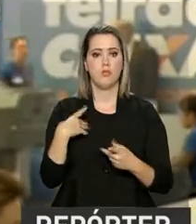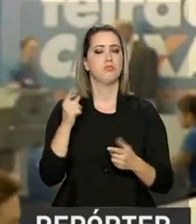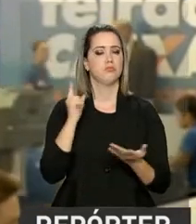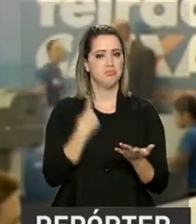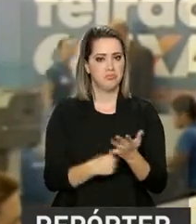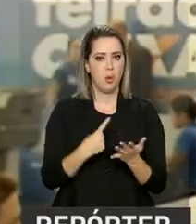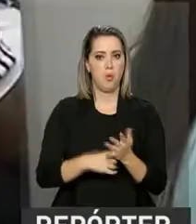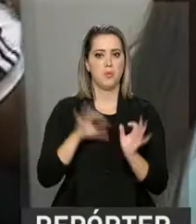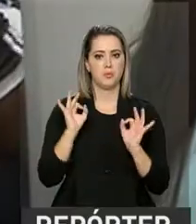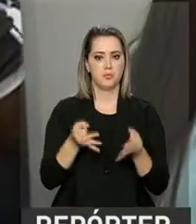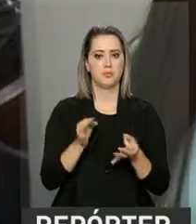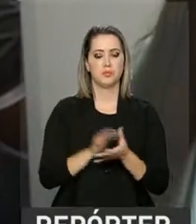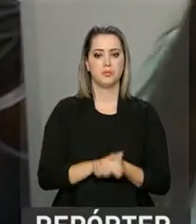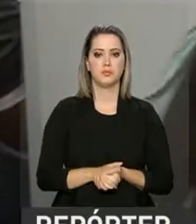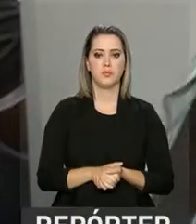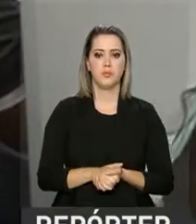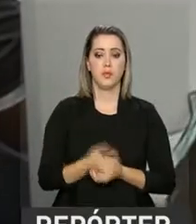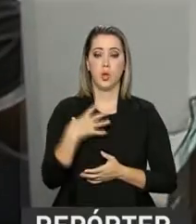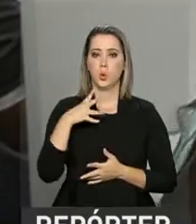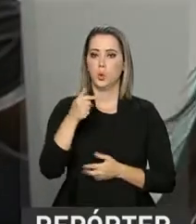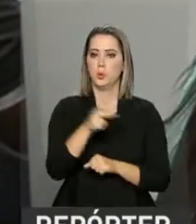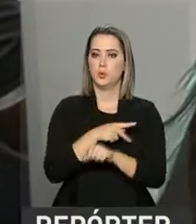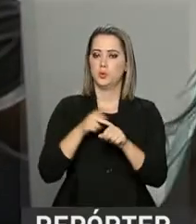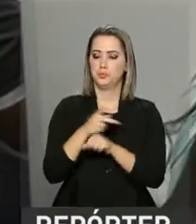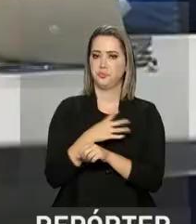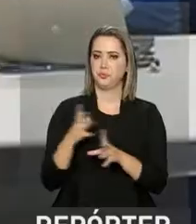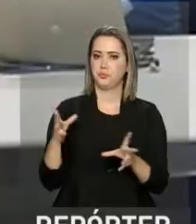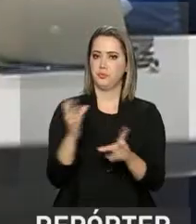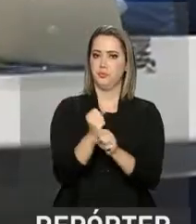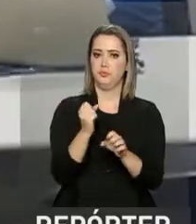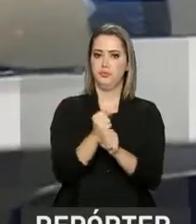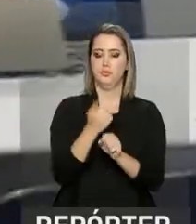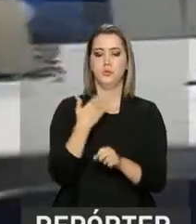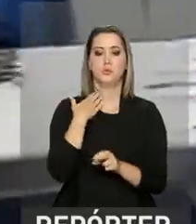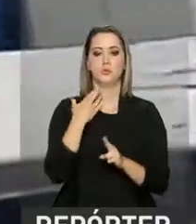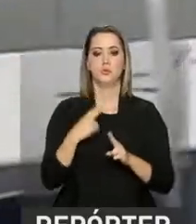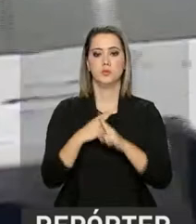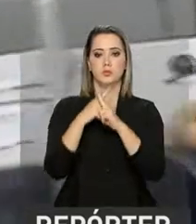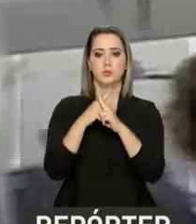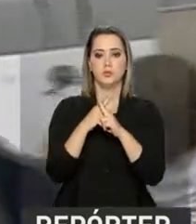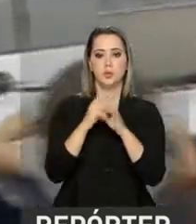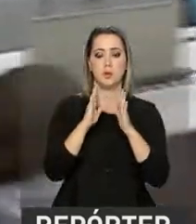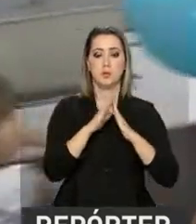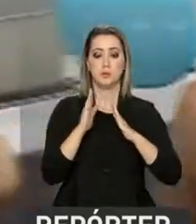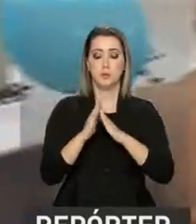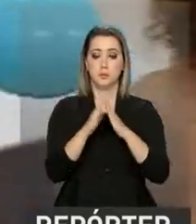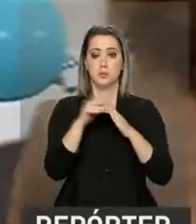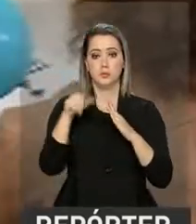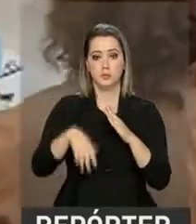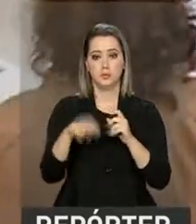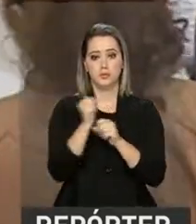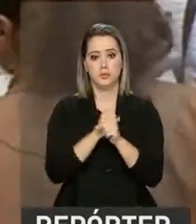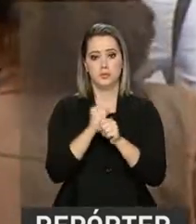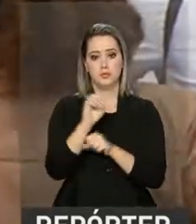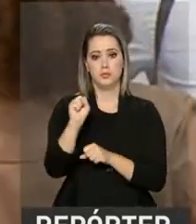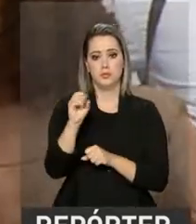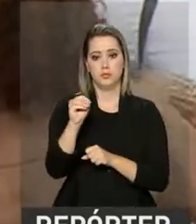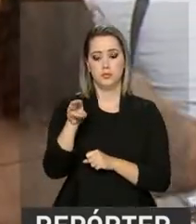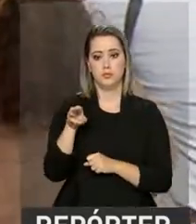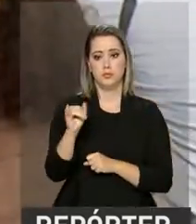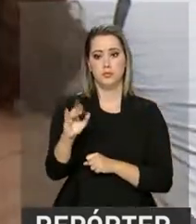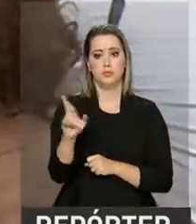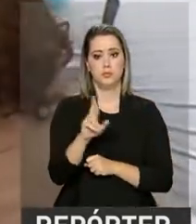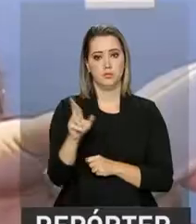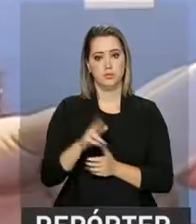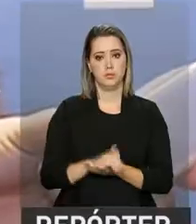negócio, provavelmente. Em todo o país, o orçamento da Caixa Econômica Federal para financiamento habitacional neste ano é de 80 bilhões